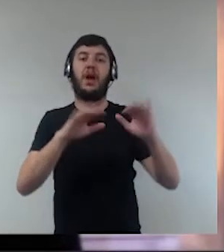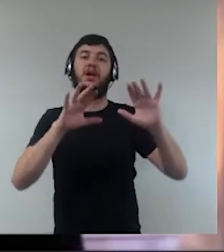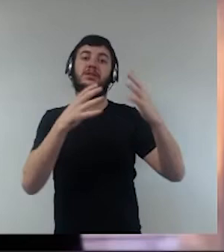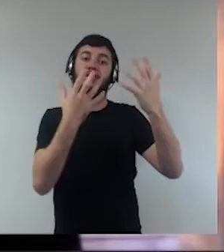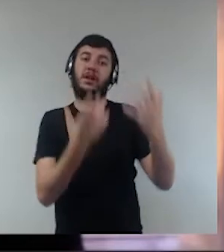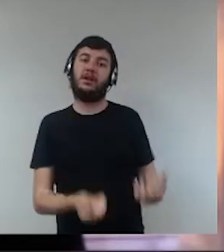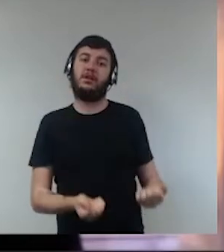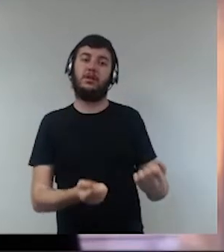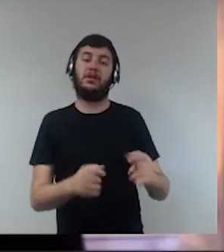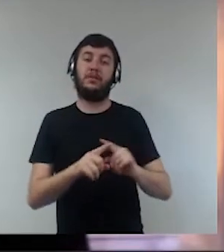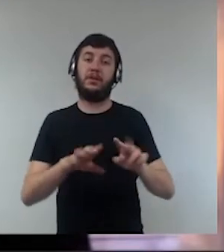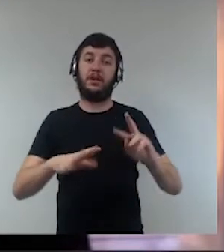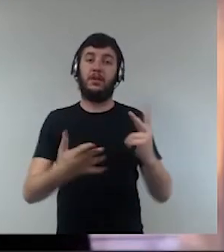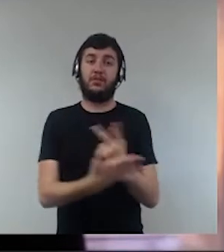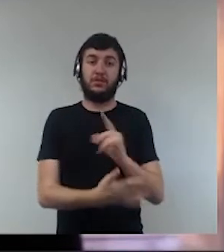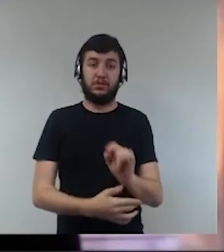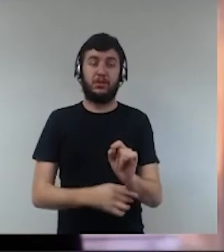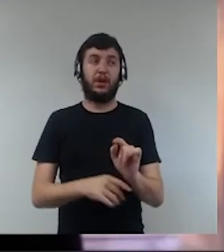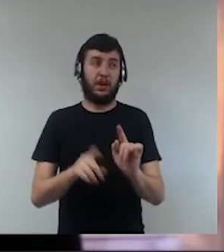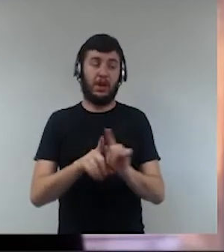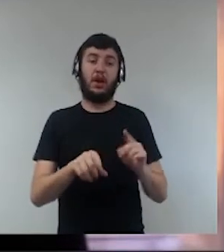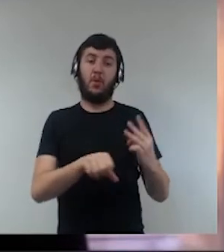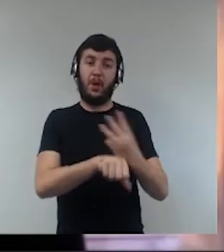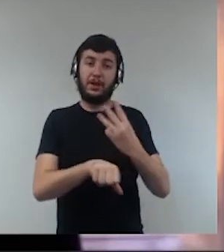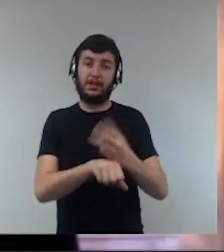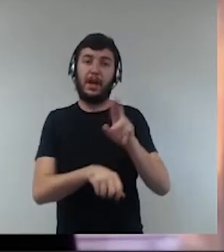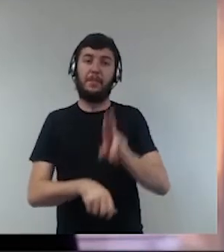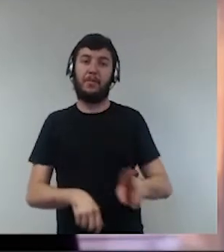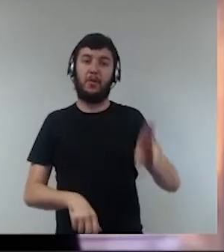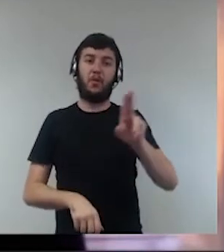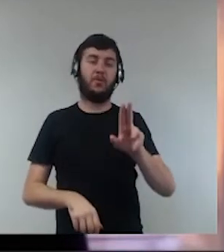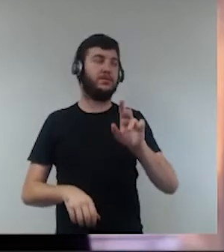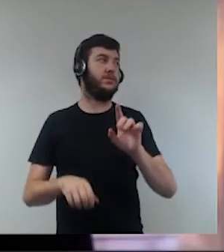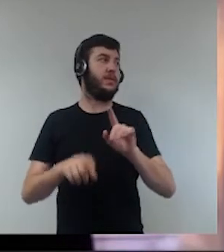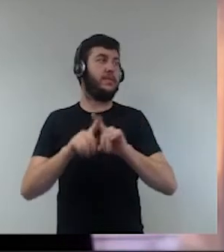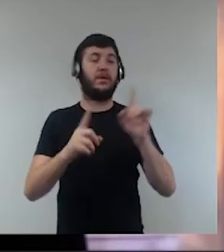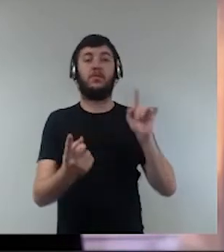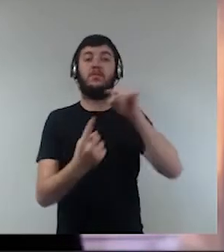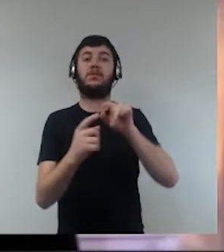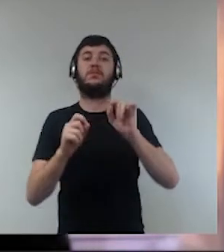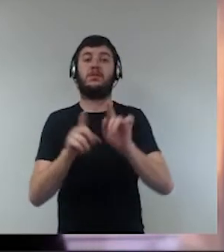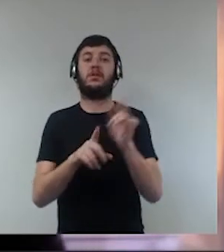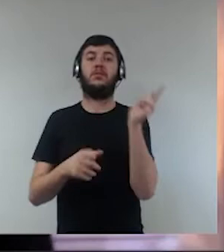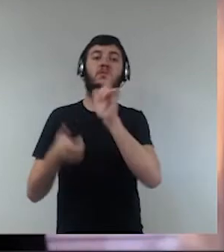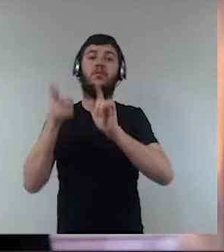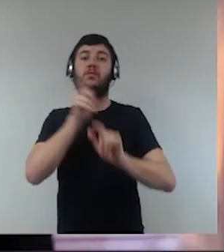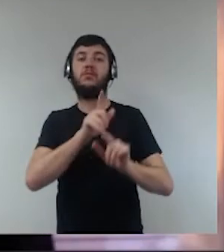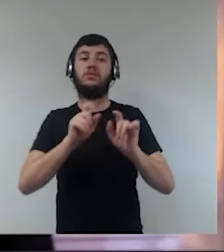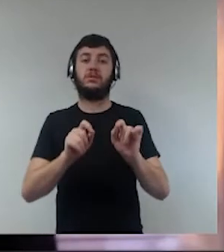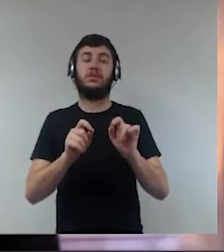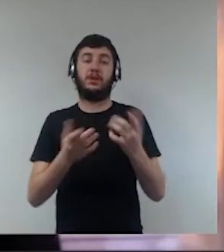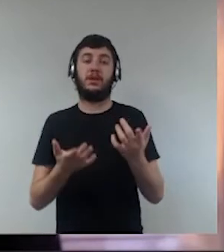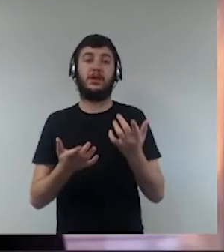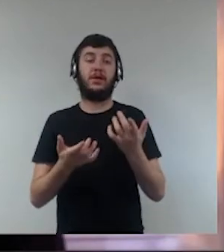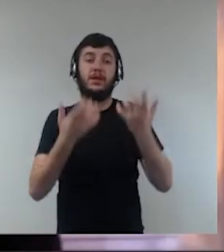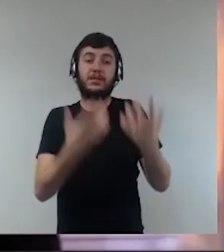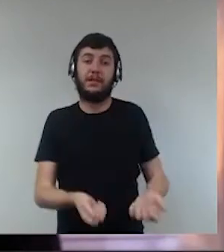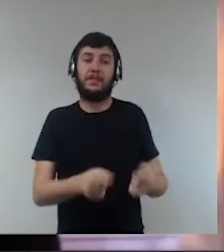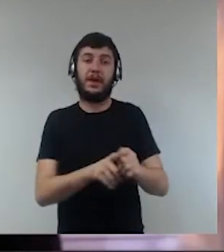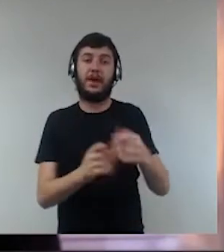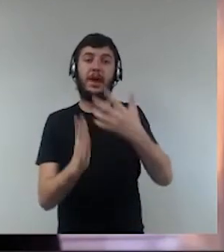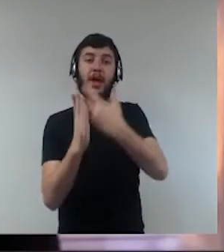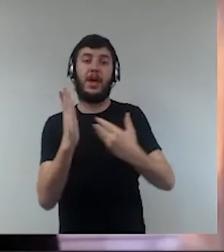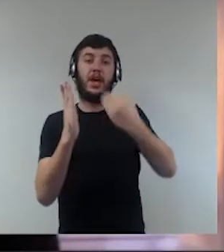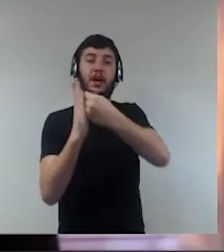concordar, anuir com o uso do WhatsApp naquele processo para receberem as intimações por meio